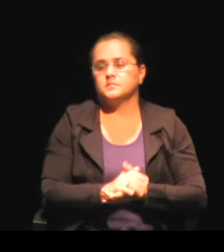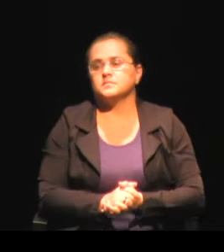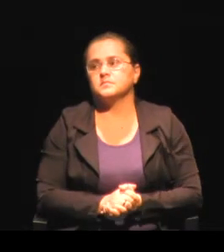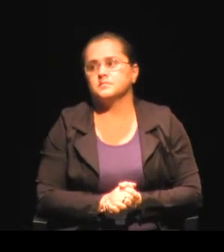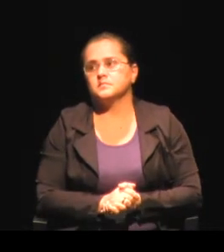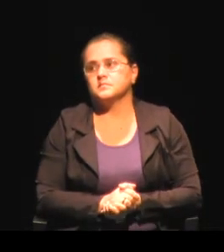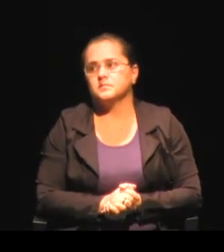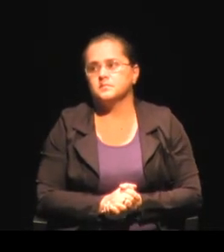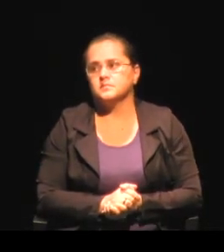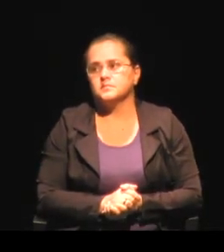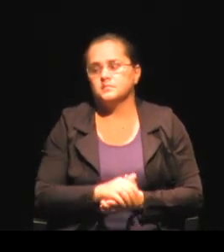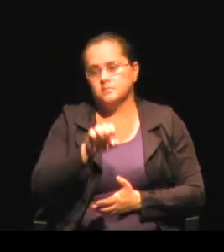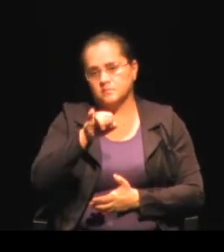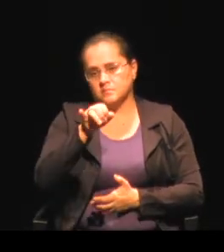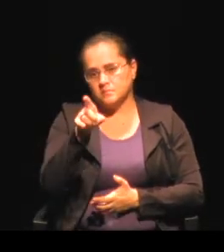de funcionar um dia,